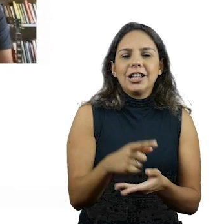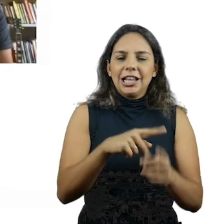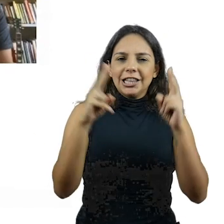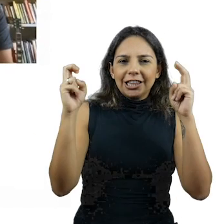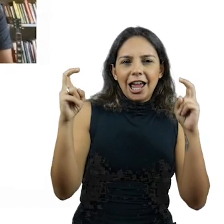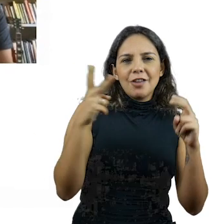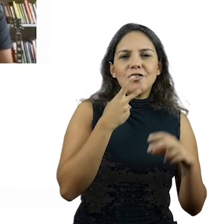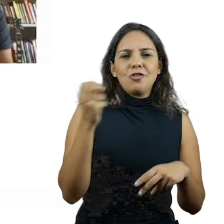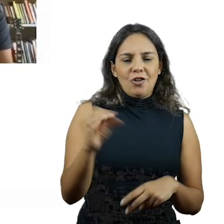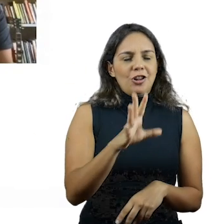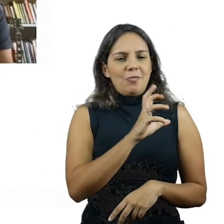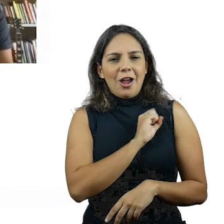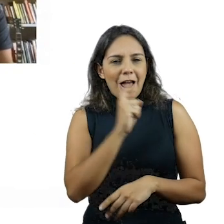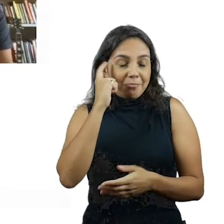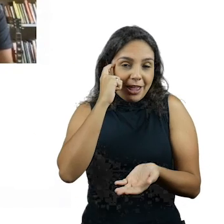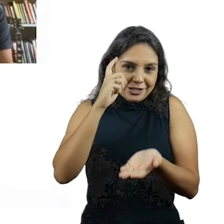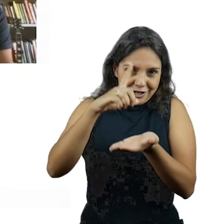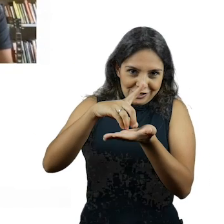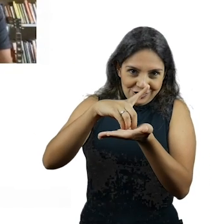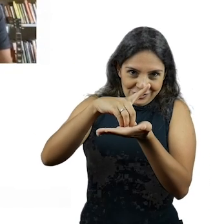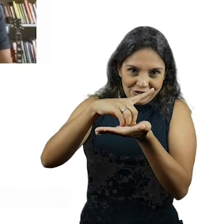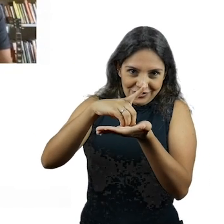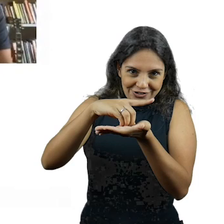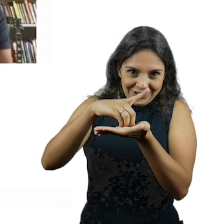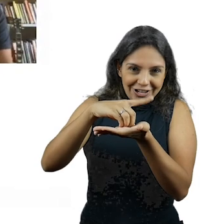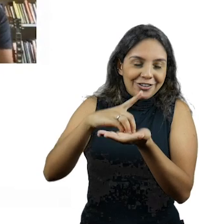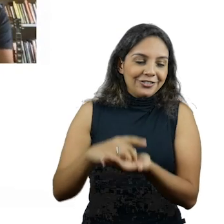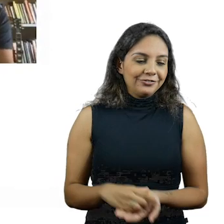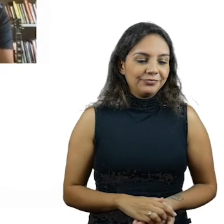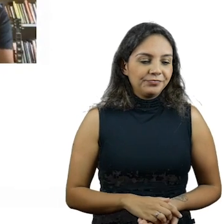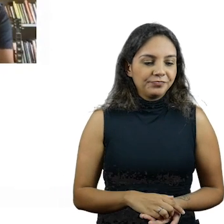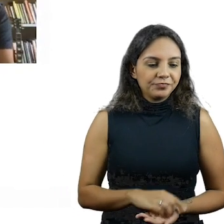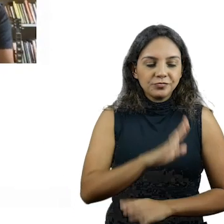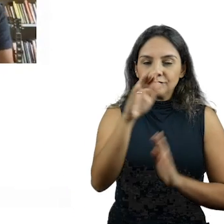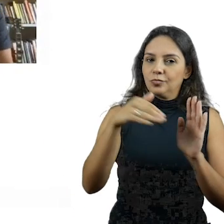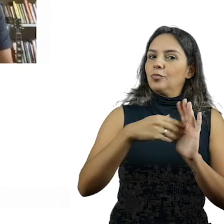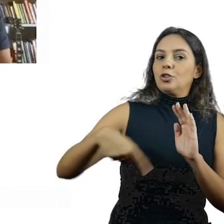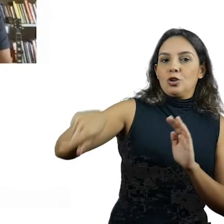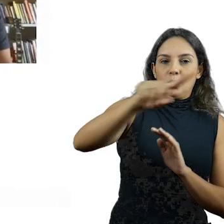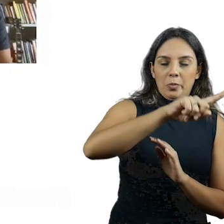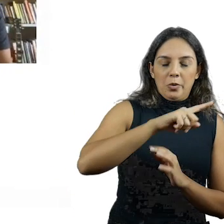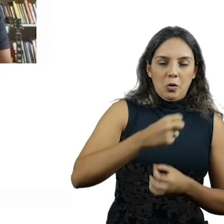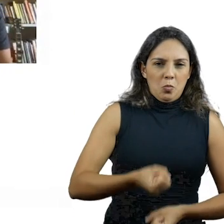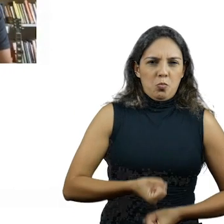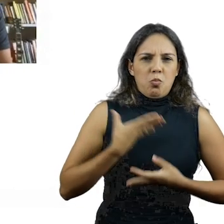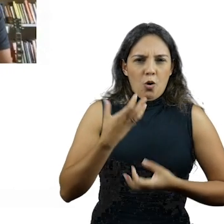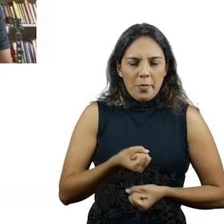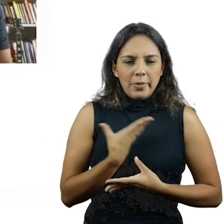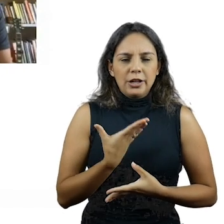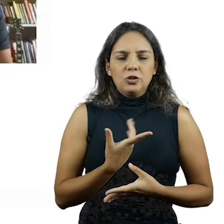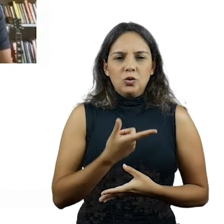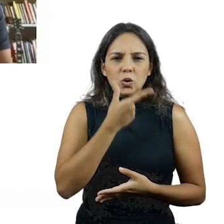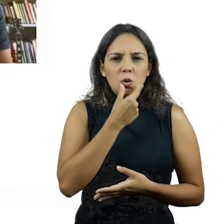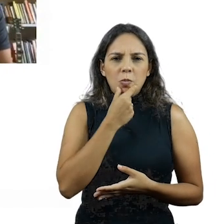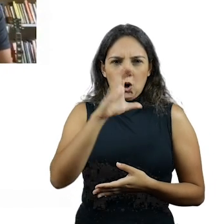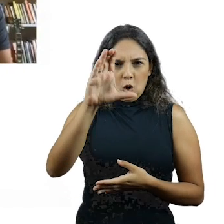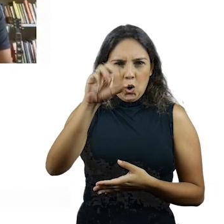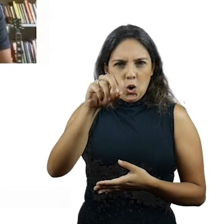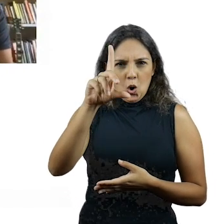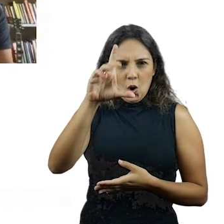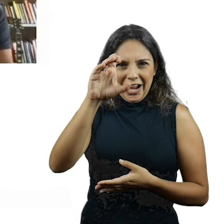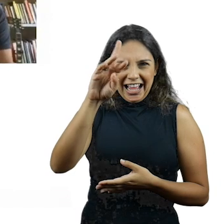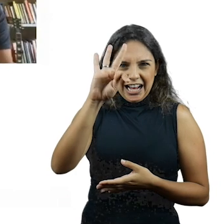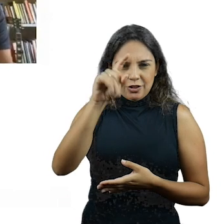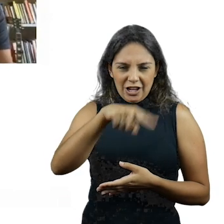principalmente do Cabeça Dinossauro, né? Eu acho que todos aqueles os poetas concretistas e concretos ali de